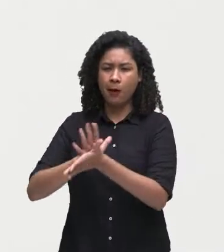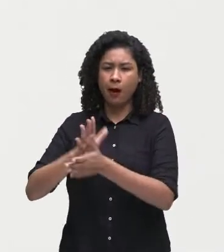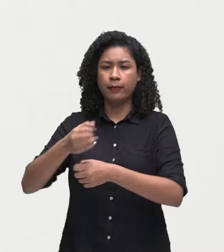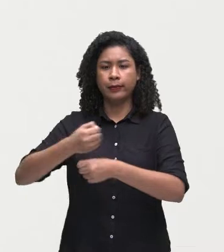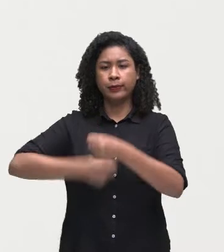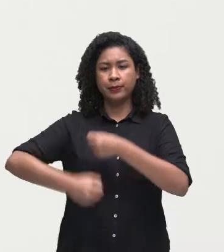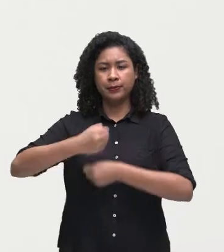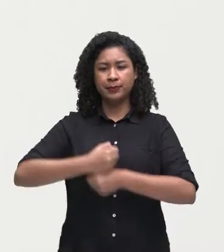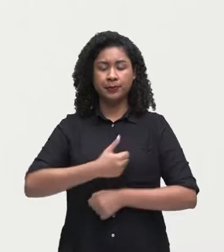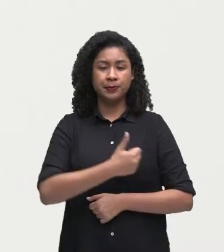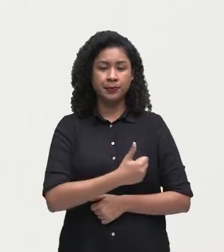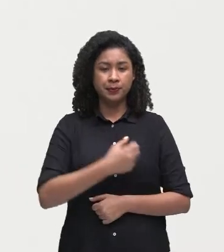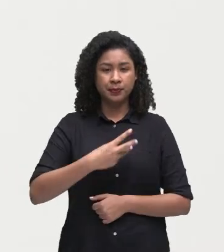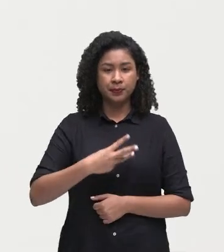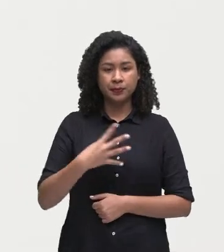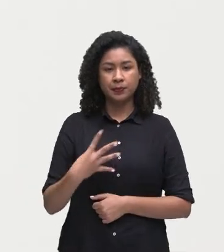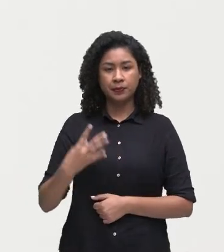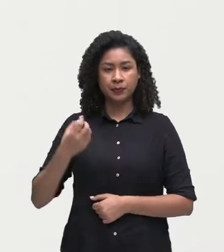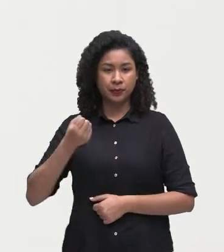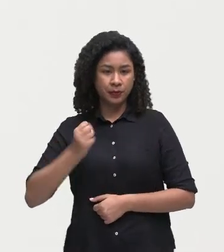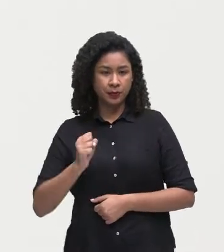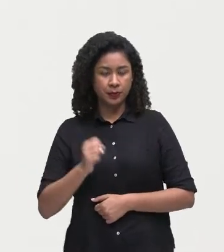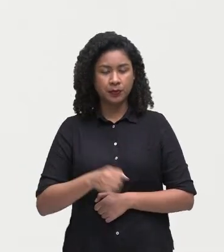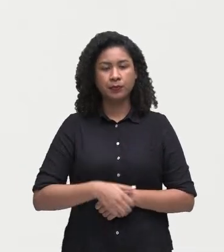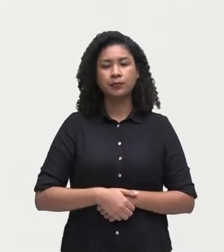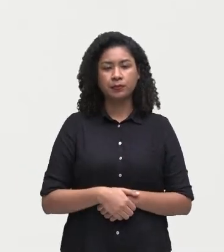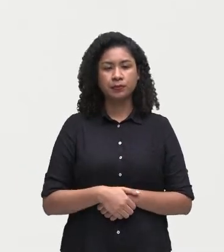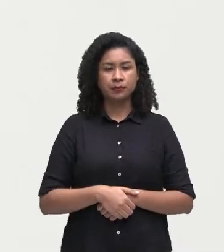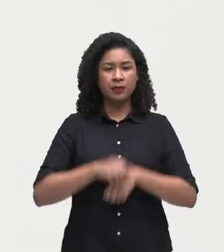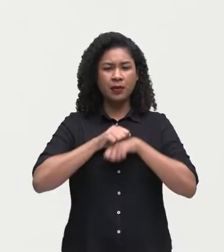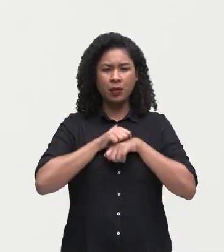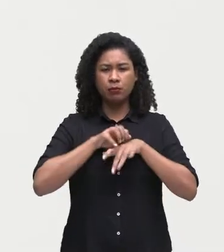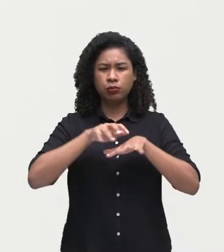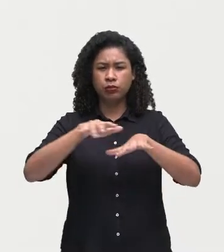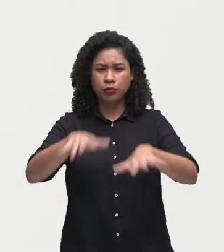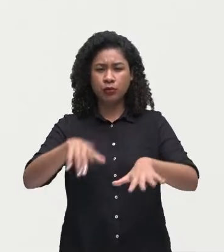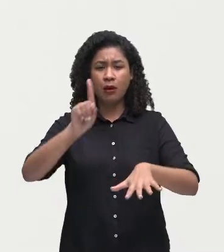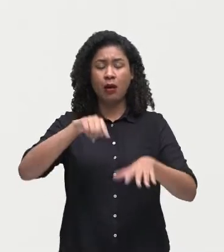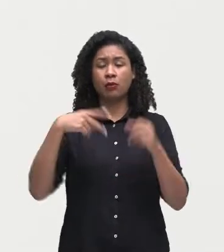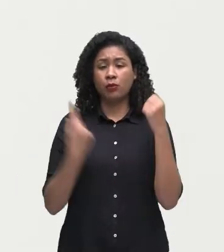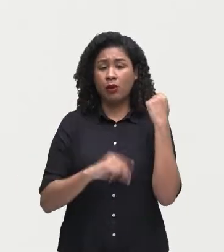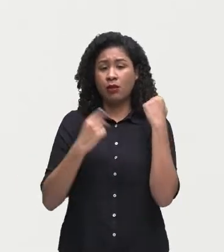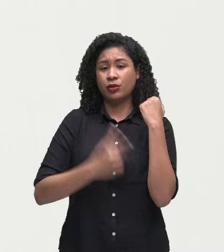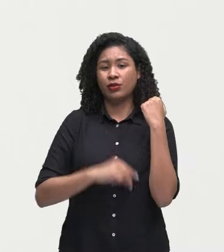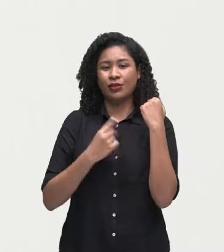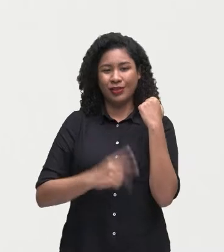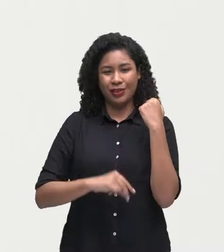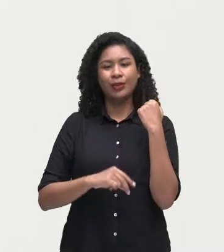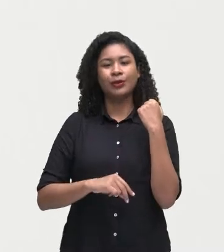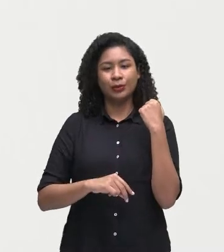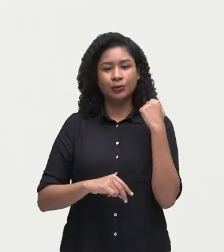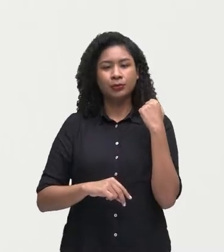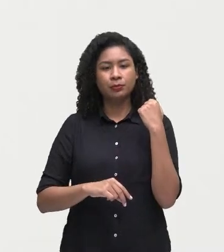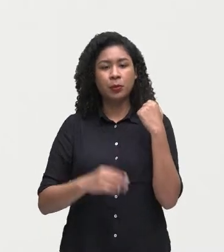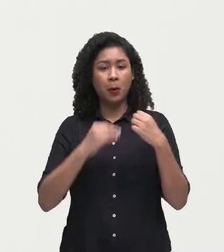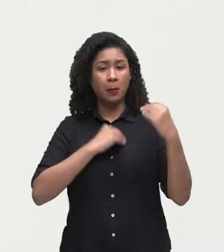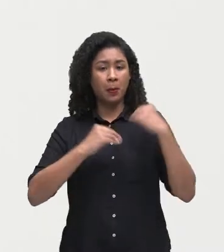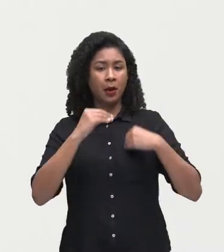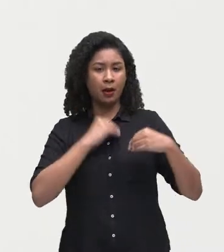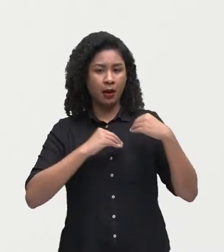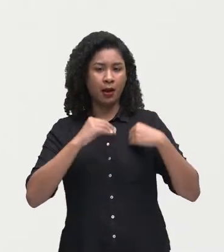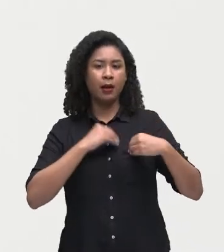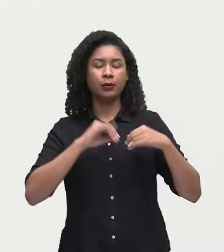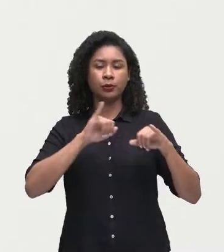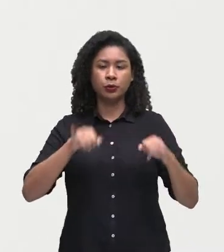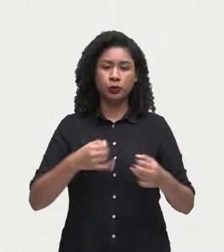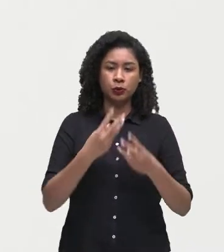descrita pelos cronistas foi considerada uma punição pelos pecados cometidos. Os judeus e os leprosos foram